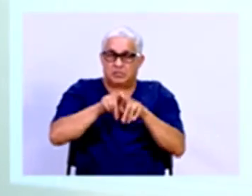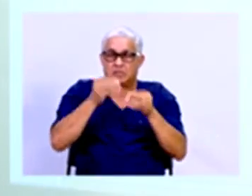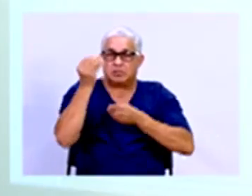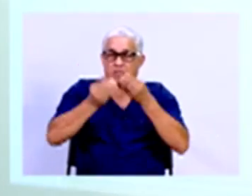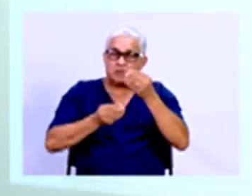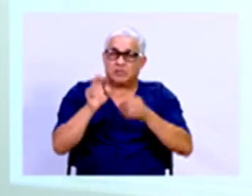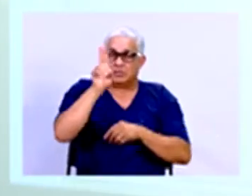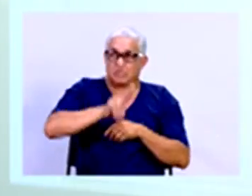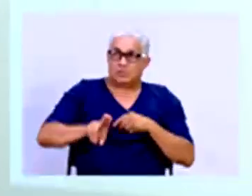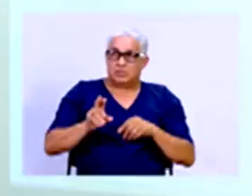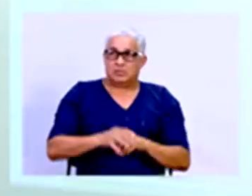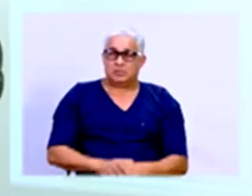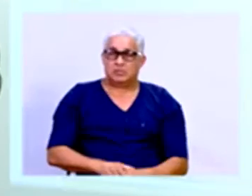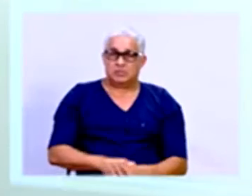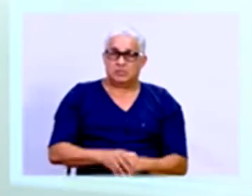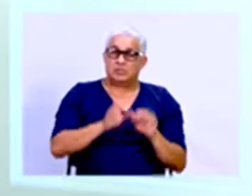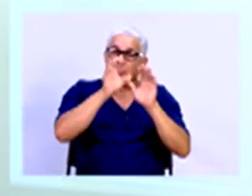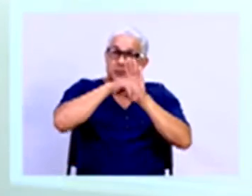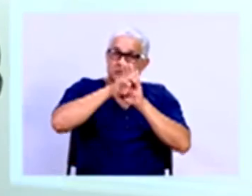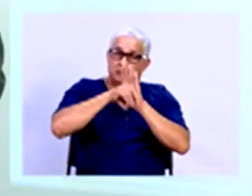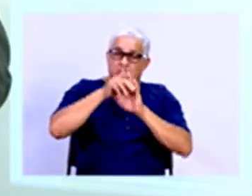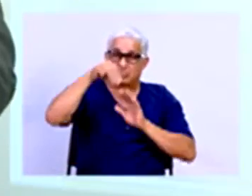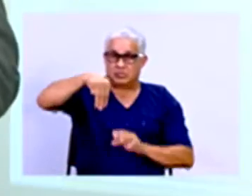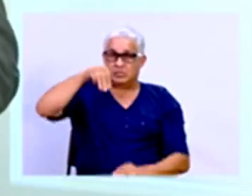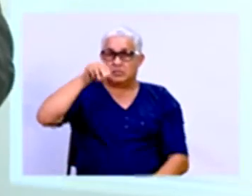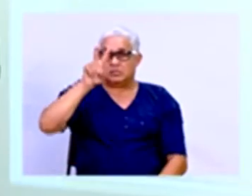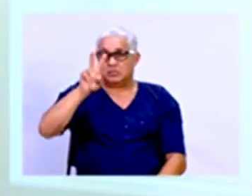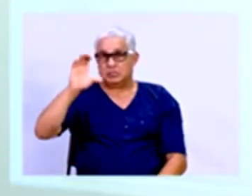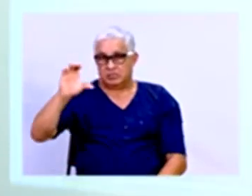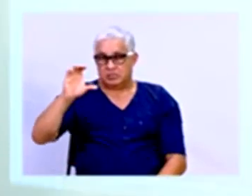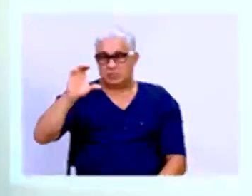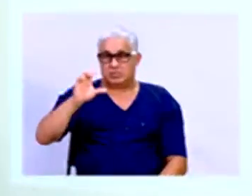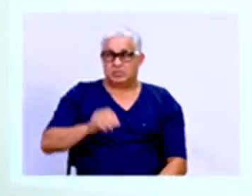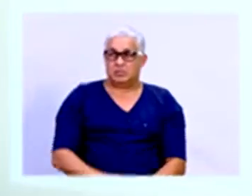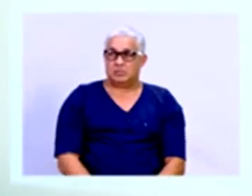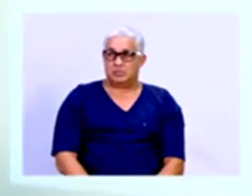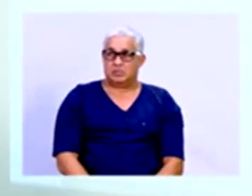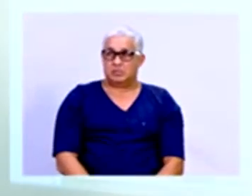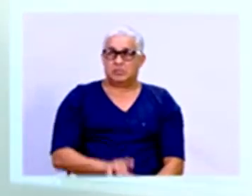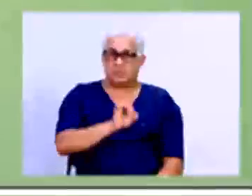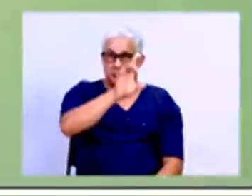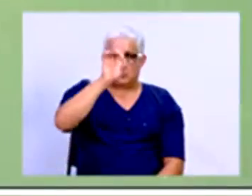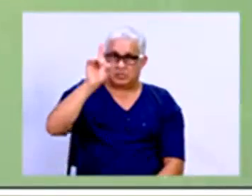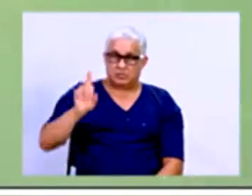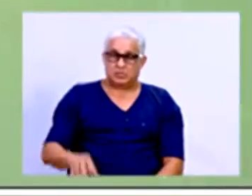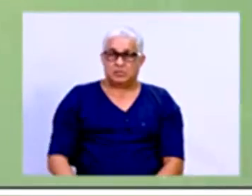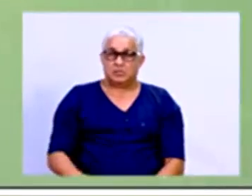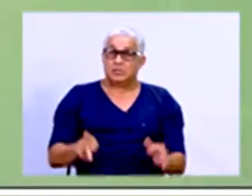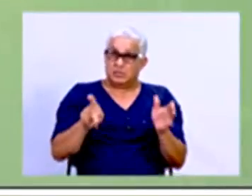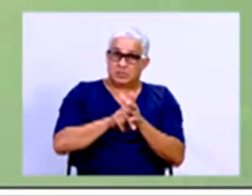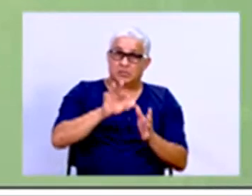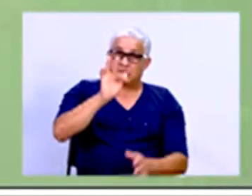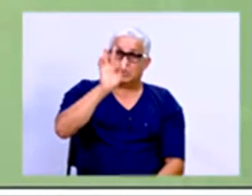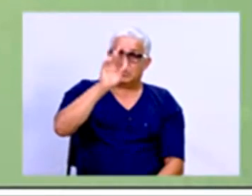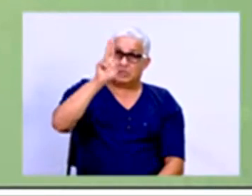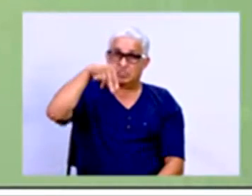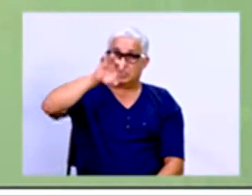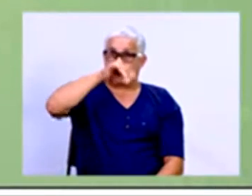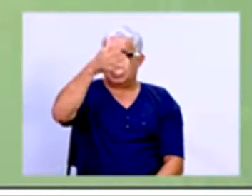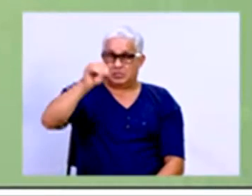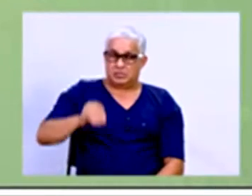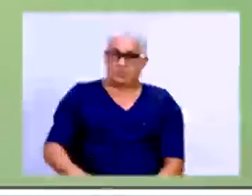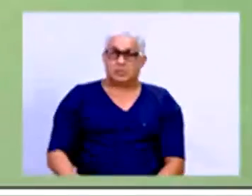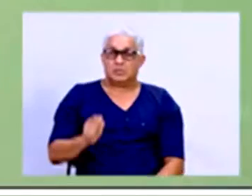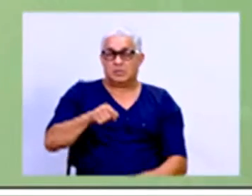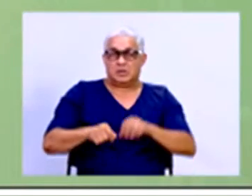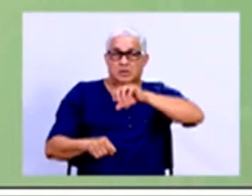isso? Através de um conceito chamado MVC, Model View Controller. Cada um com sua função específica. Então serve para a gente separar o